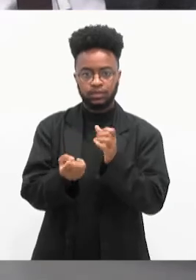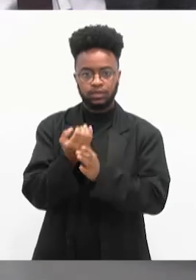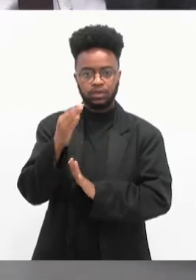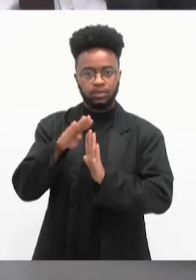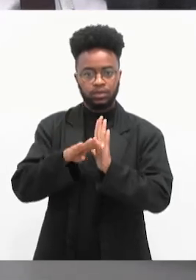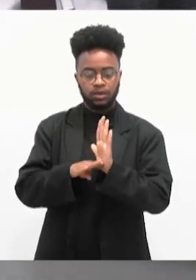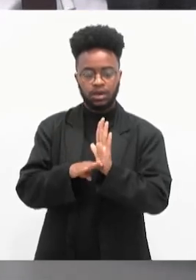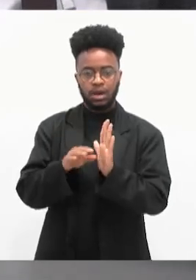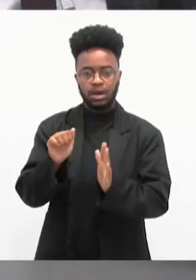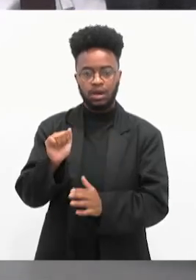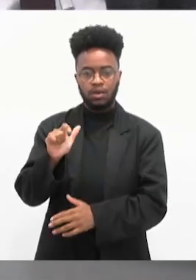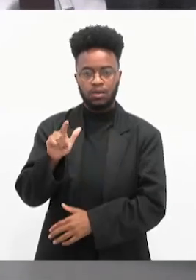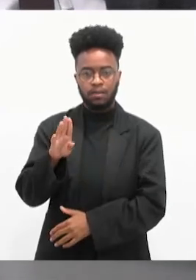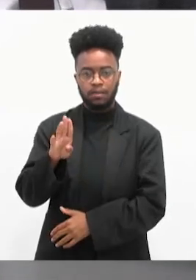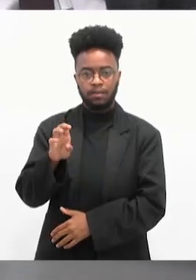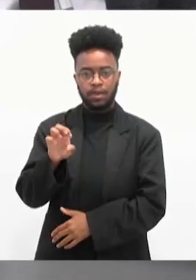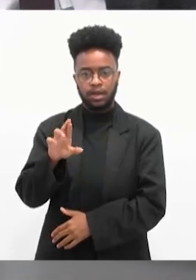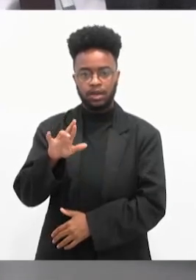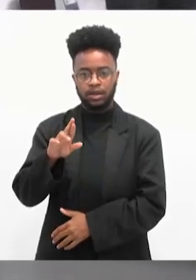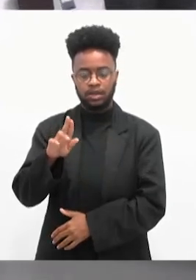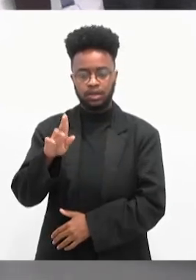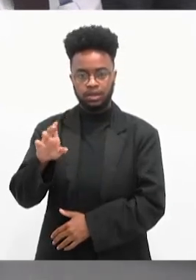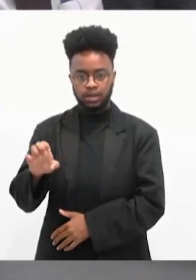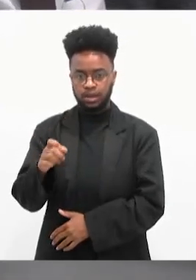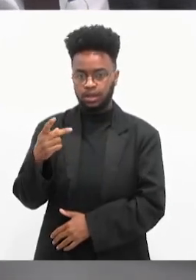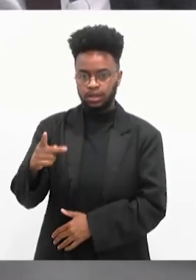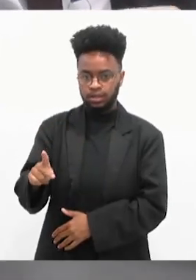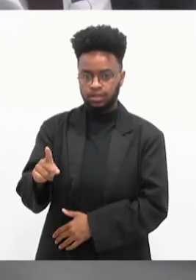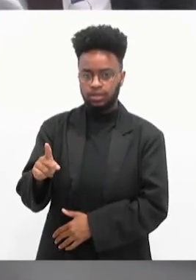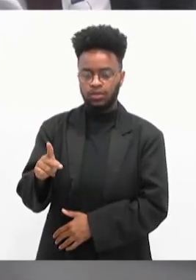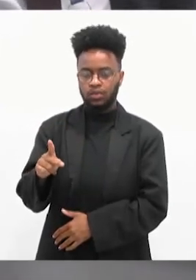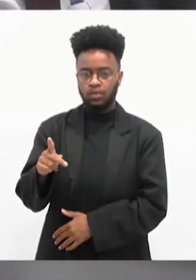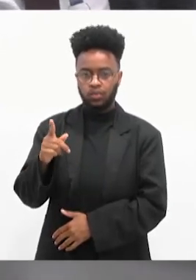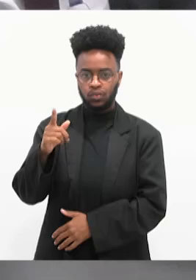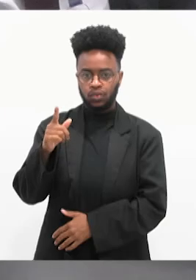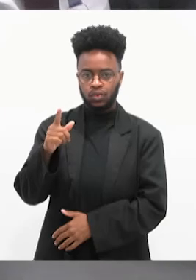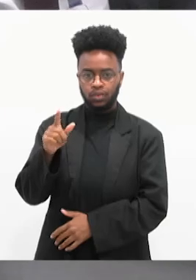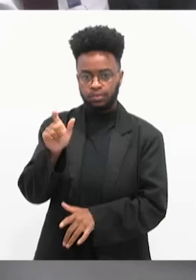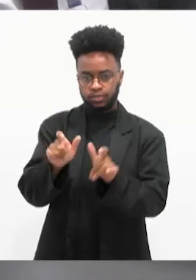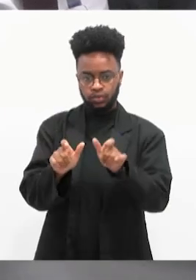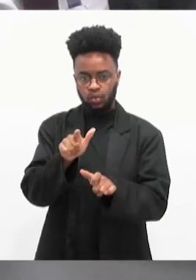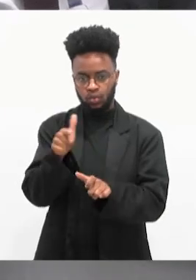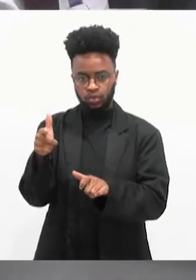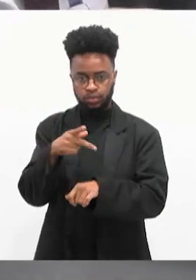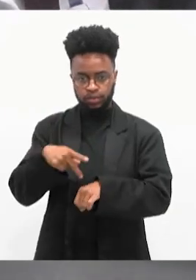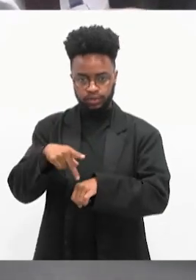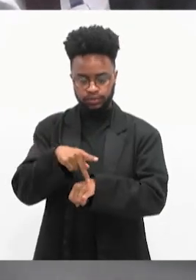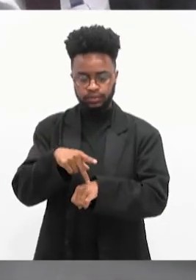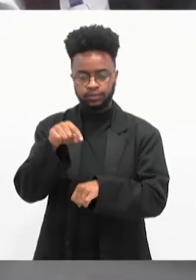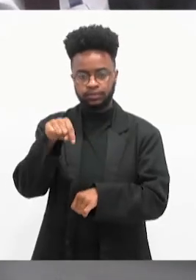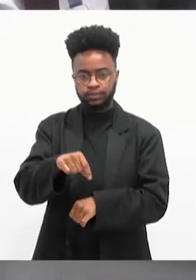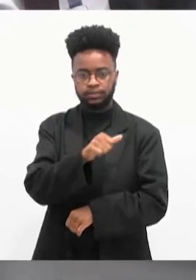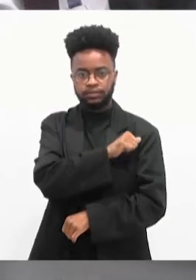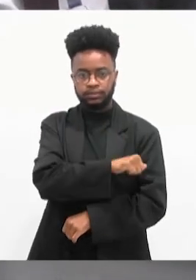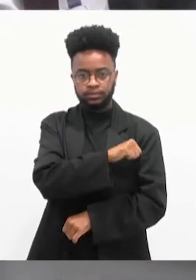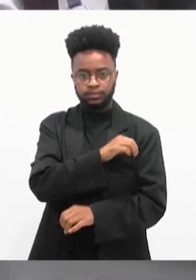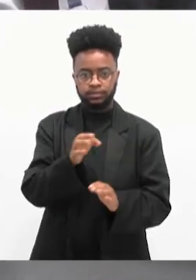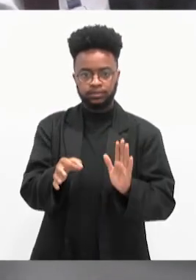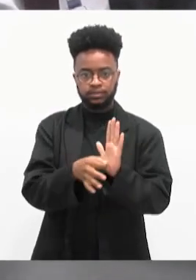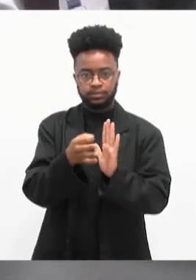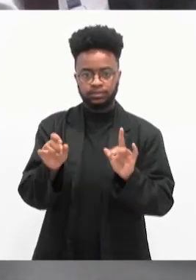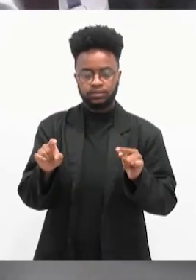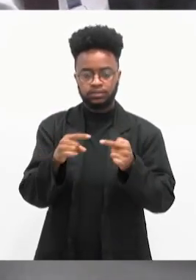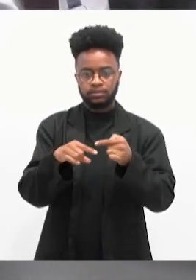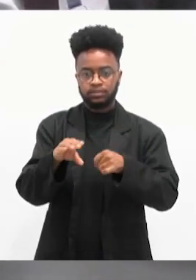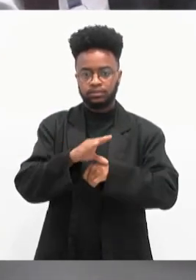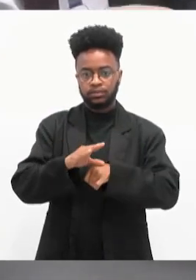Albergue o Seu Gringo, no âmbito do Estado do Rio de Janeiro. O parecer é pela constitucionalidade